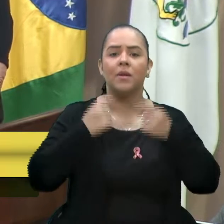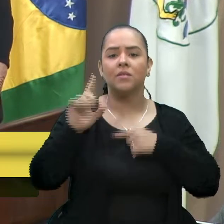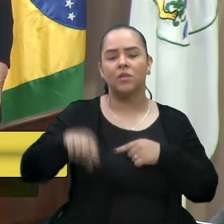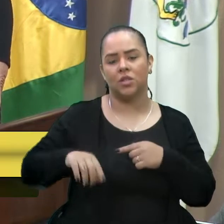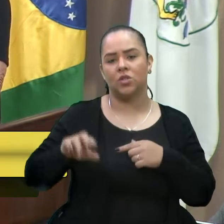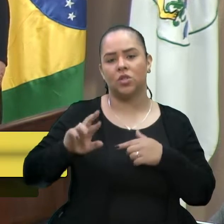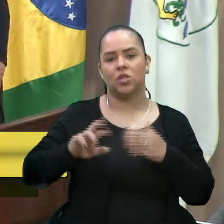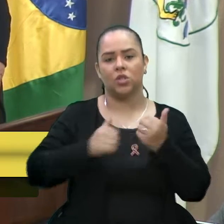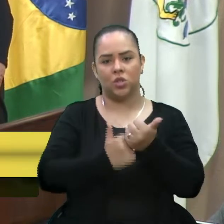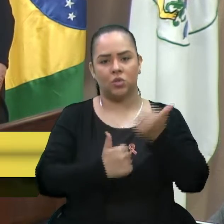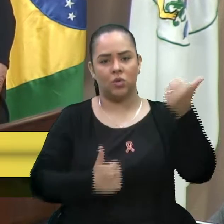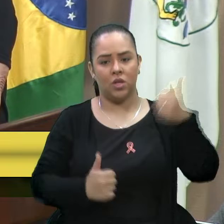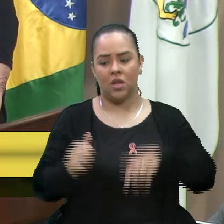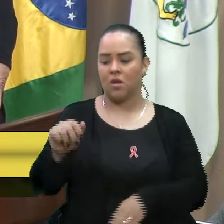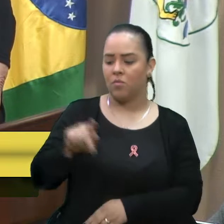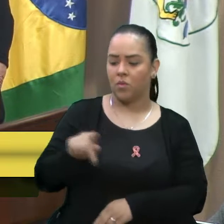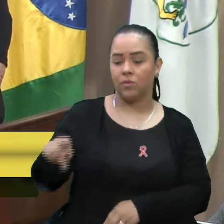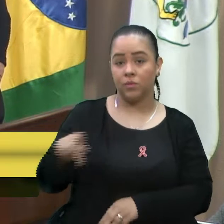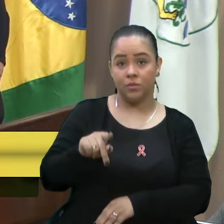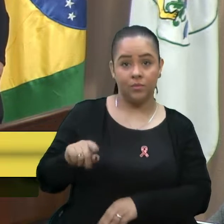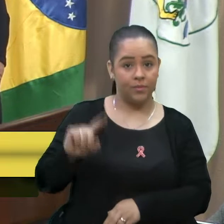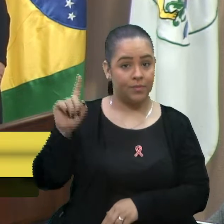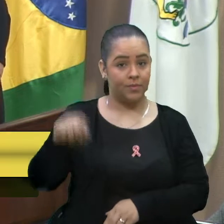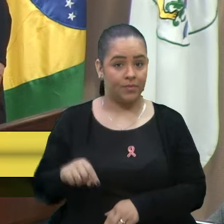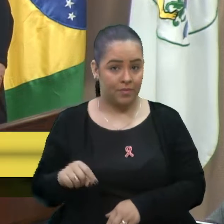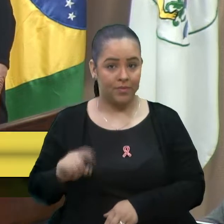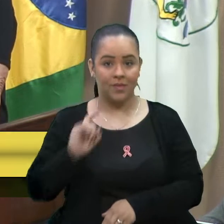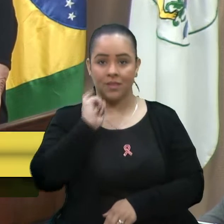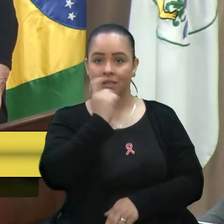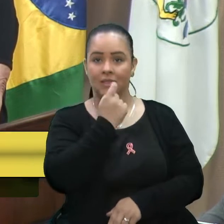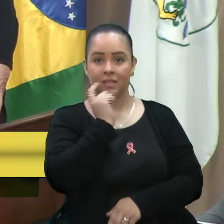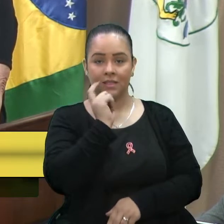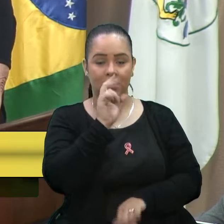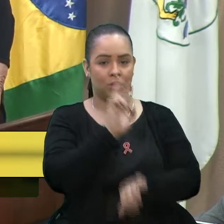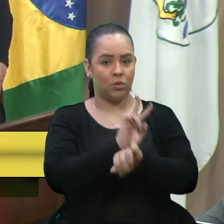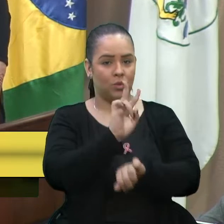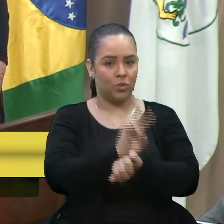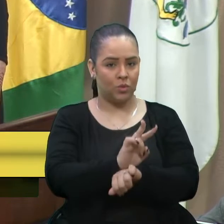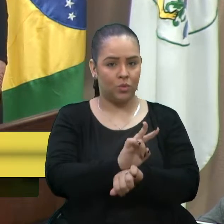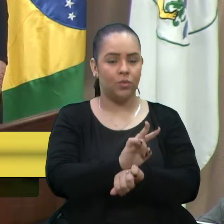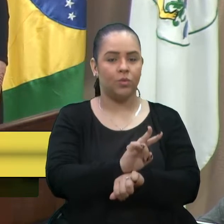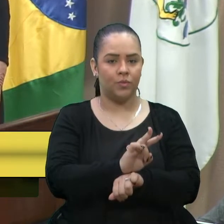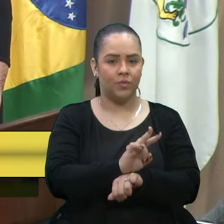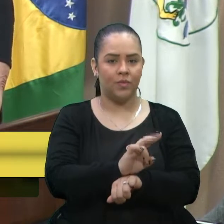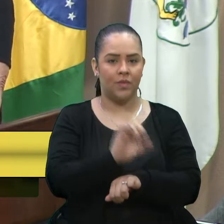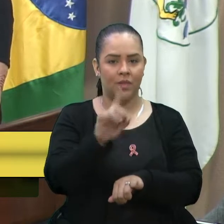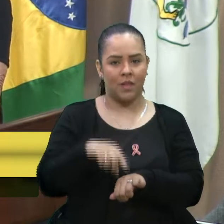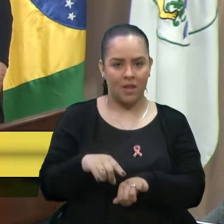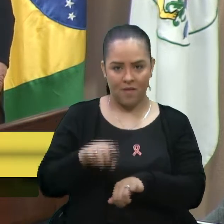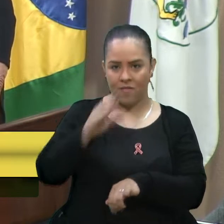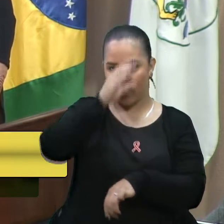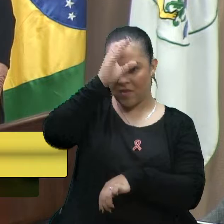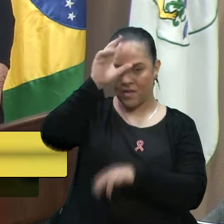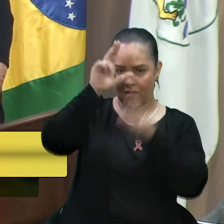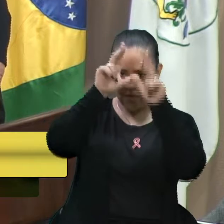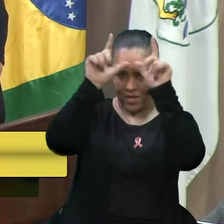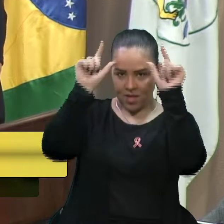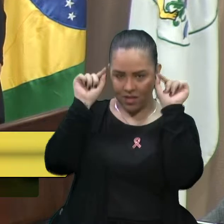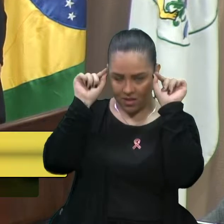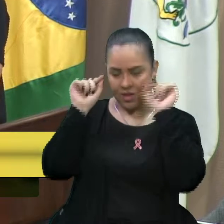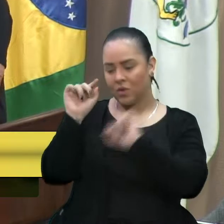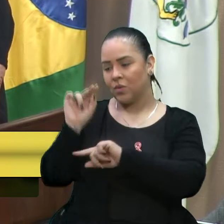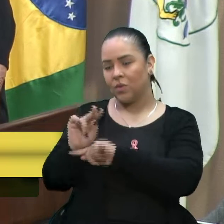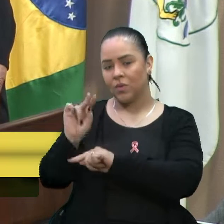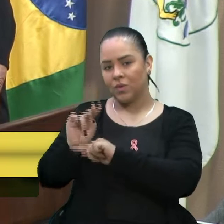é o professor da sala de aula, é o odontólogo que atende, é a auxiliar de enfermagem que está na porta, é a agente